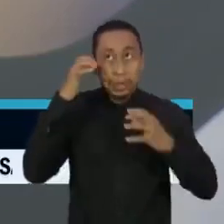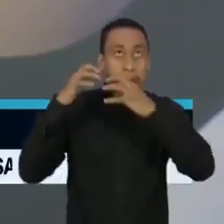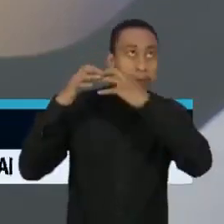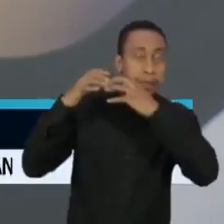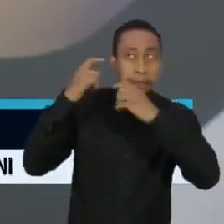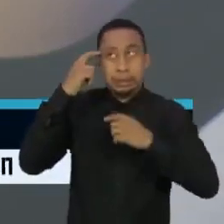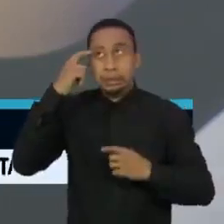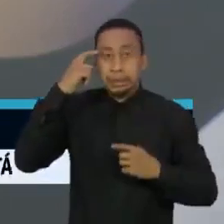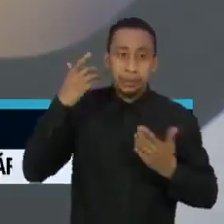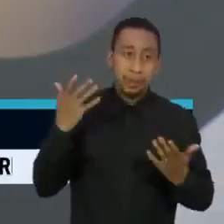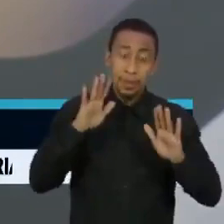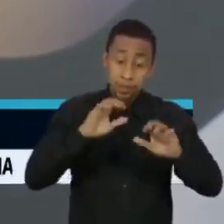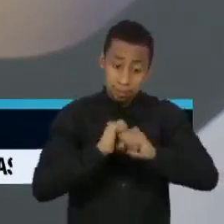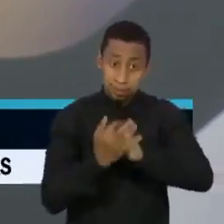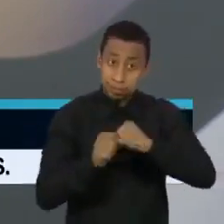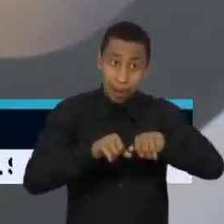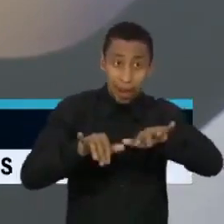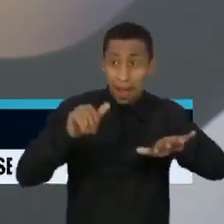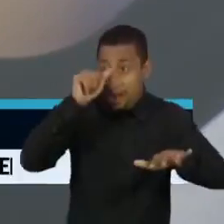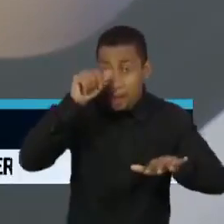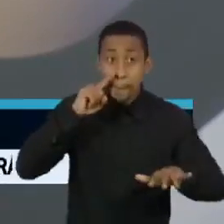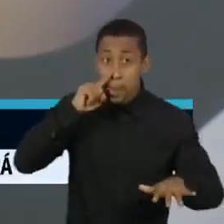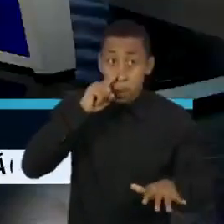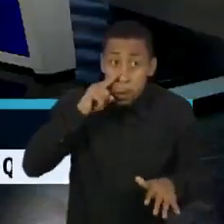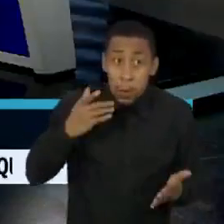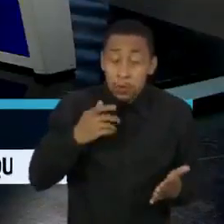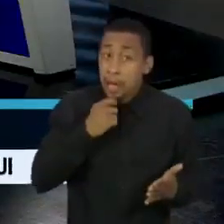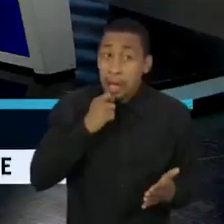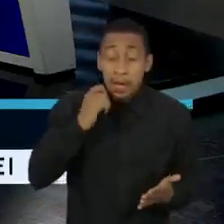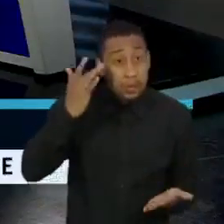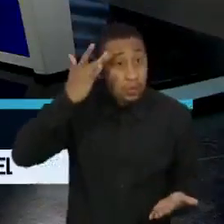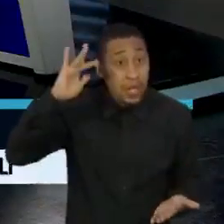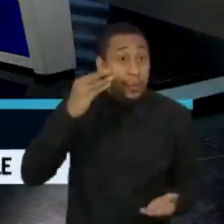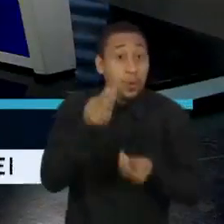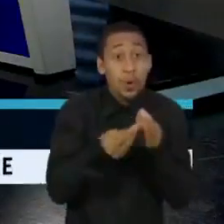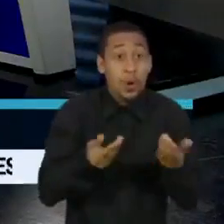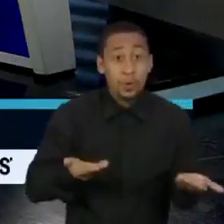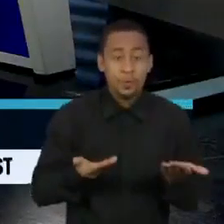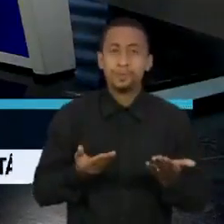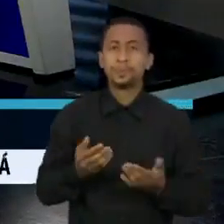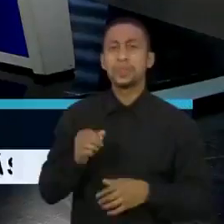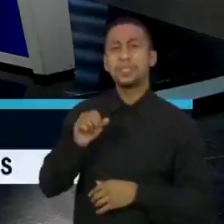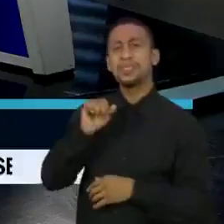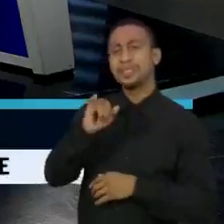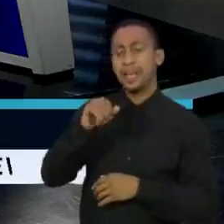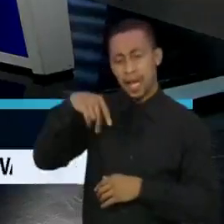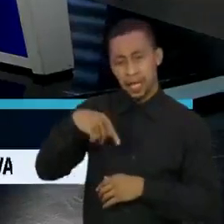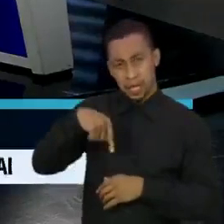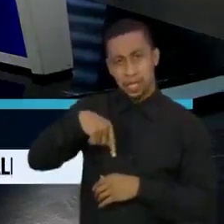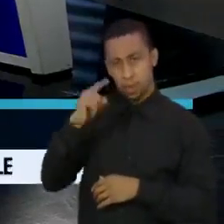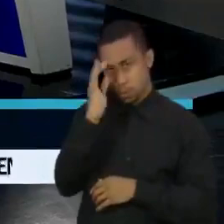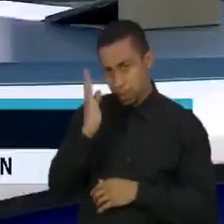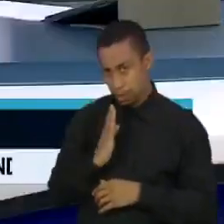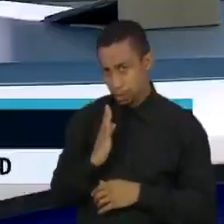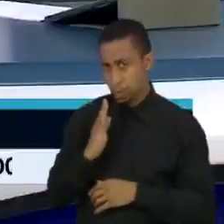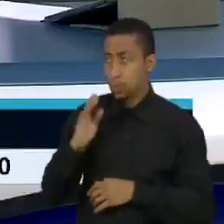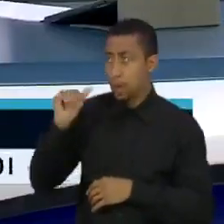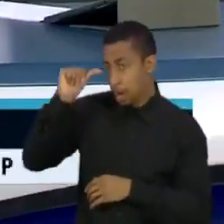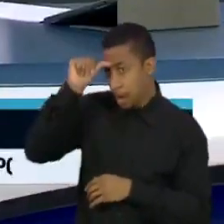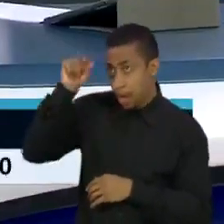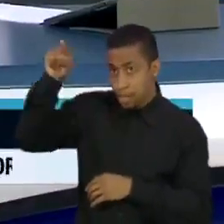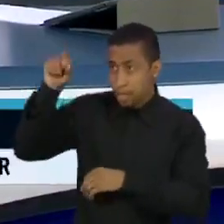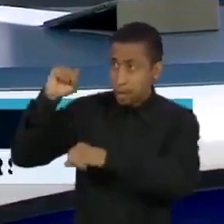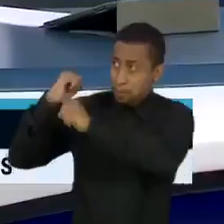queremos ir com importante ela é nós ainda não sabemos a hora que eu trocaria os essas e para se espalhar aqui no Brasil nós corremos o risco de viver o mesmo